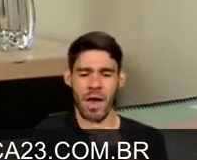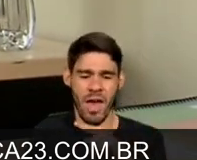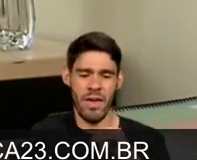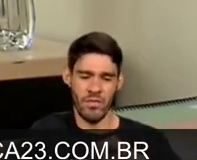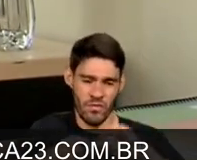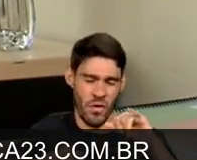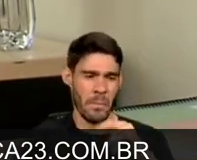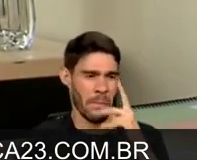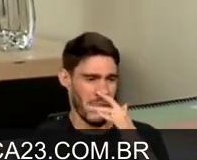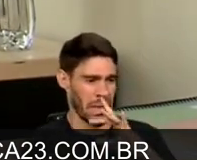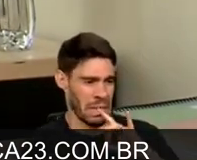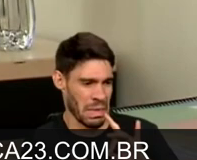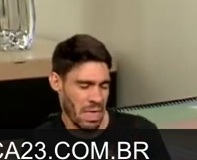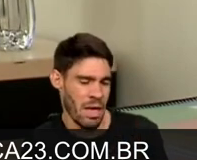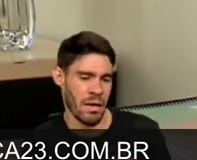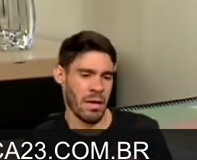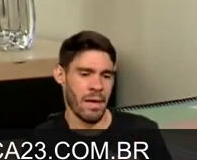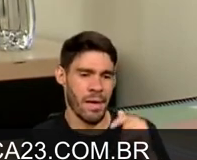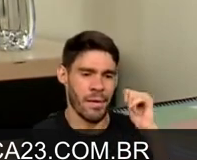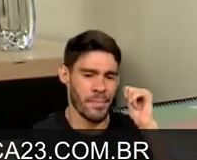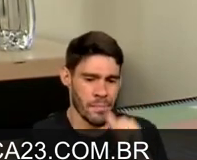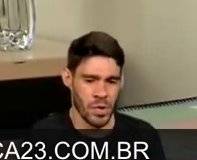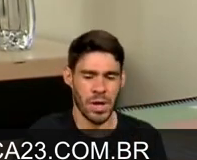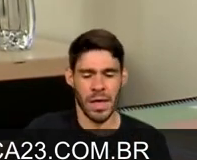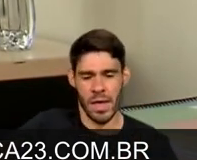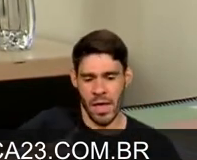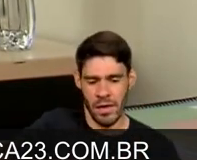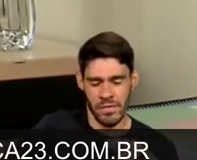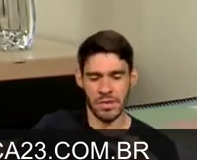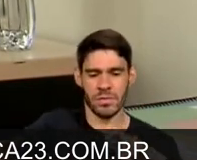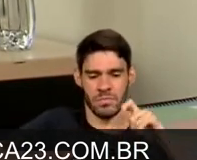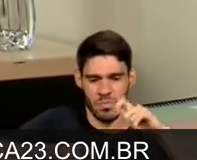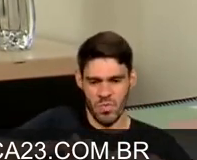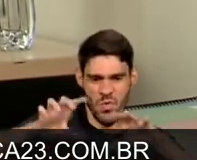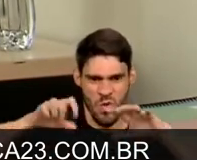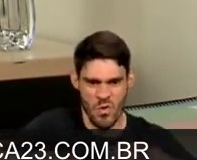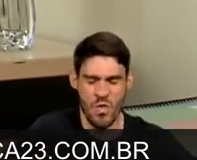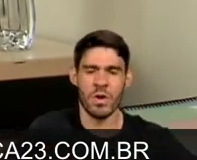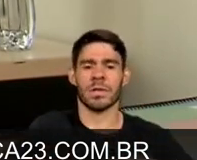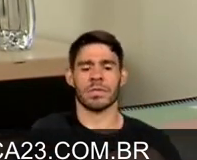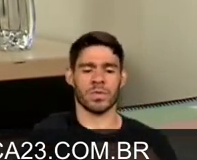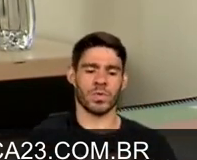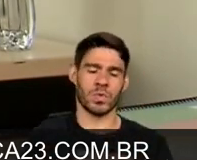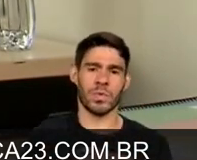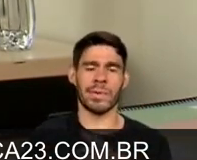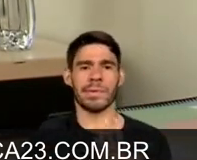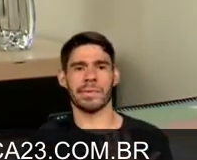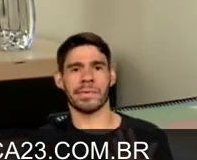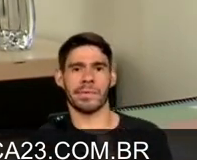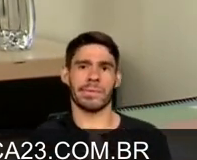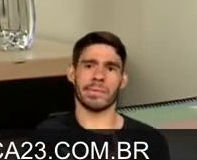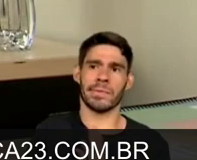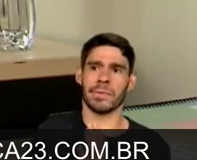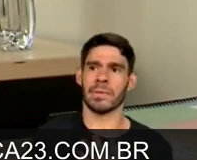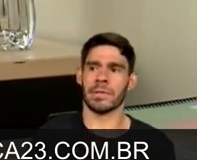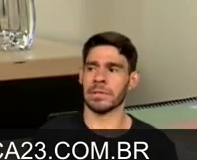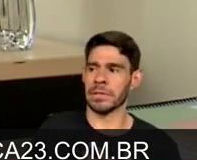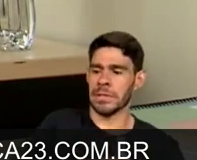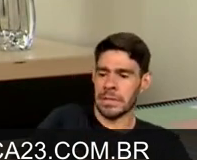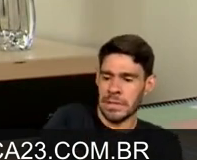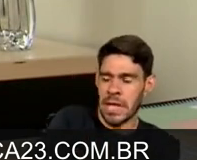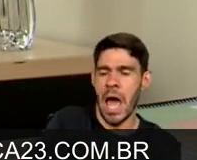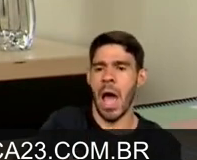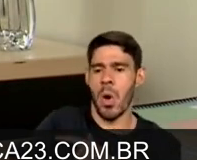trazem uma realidade daquela mulher que muitas vezes foi estuprada em uma situação que estava numa